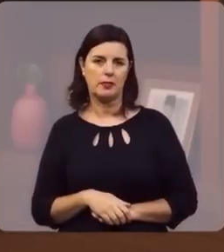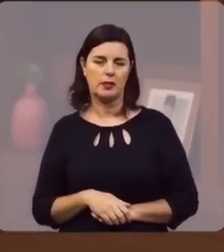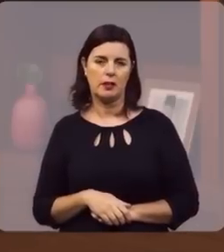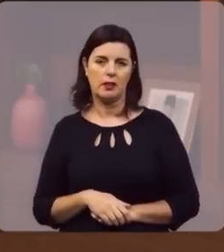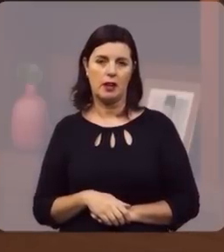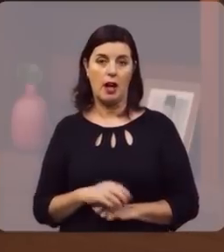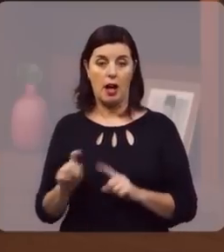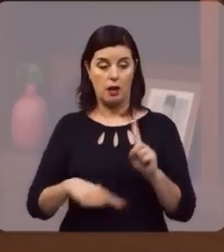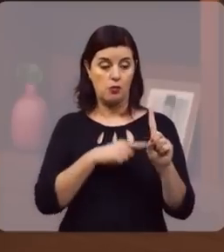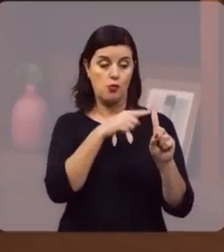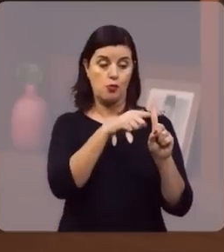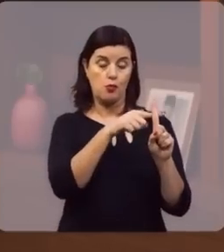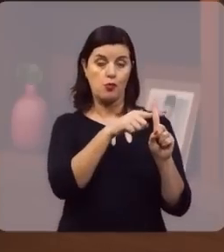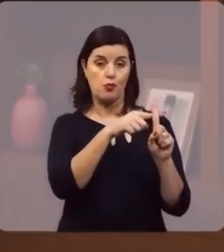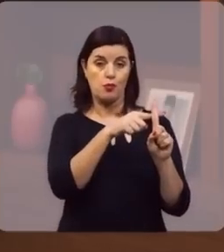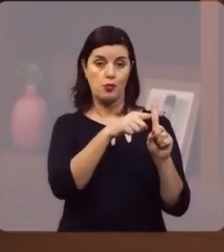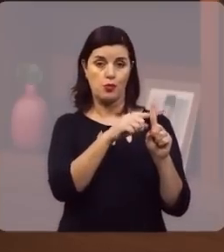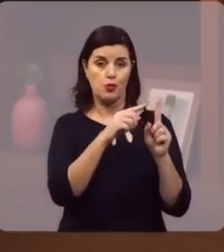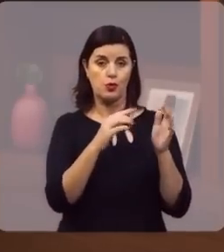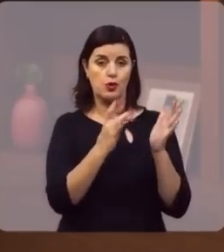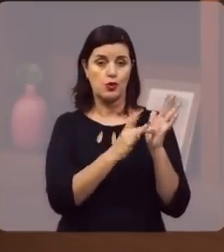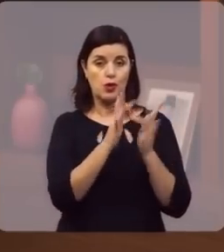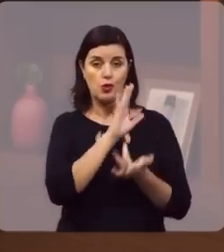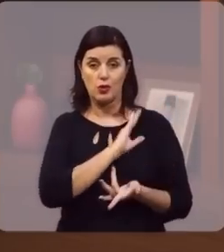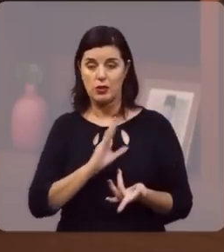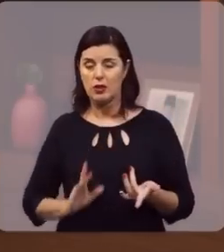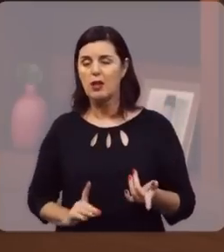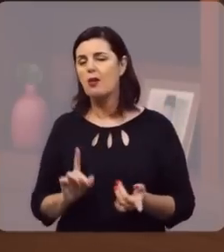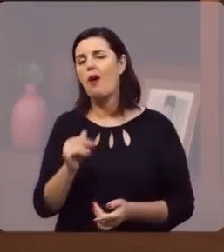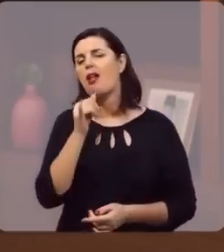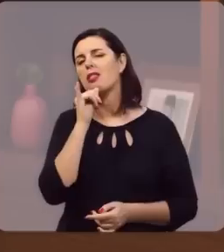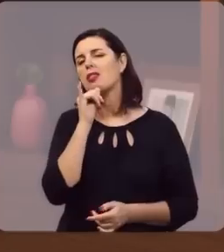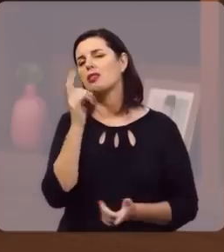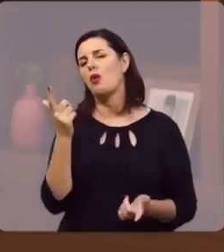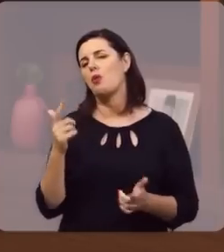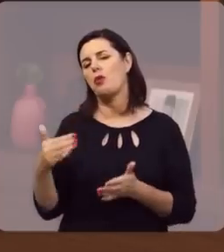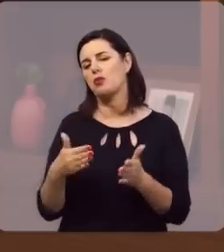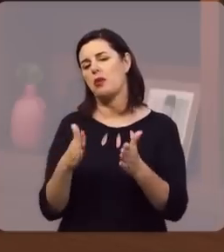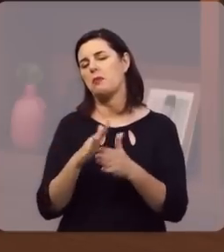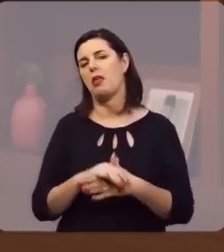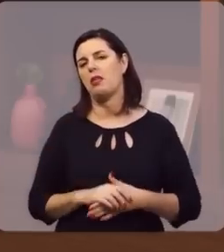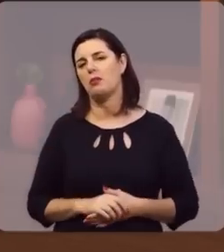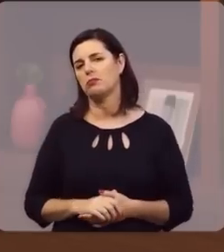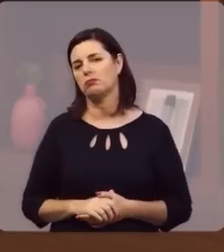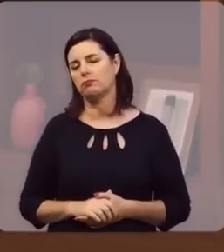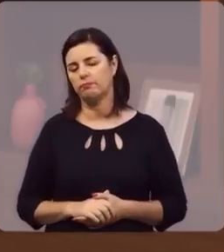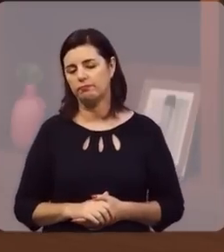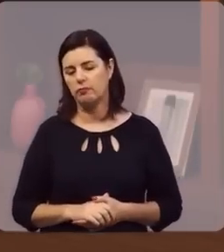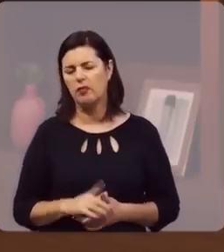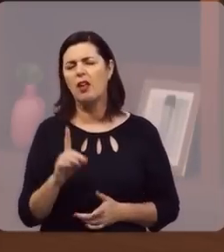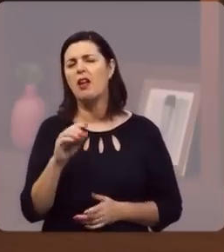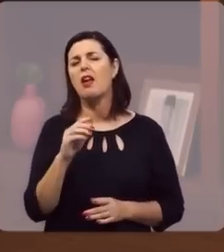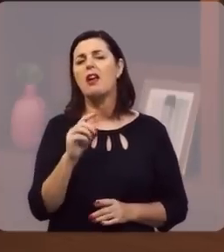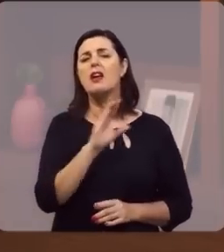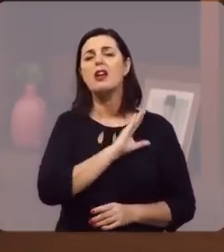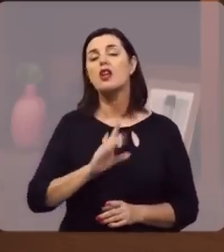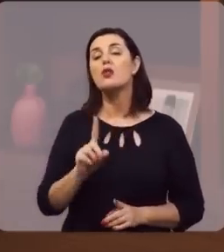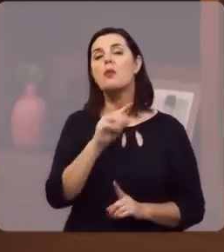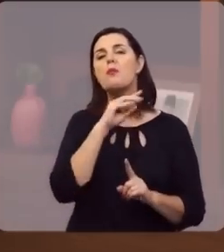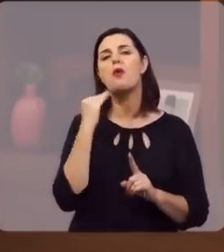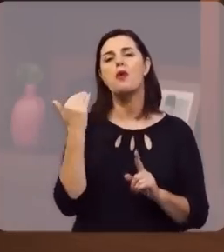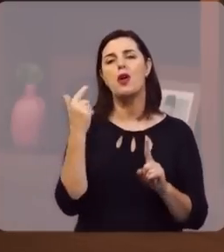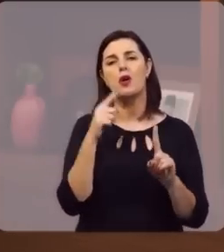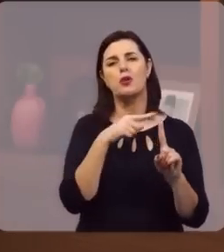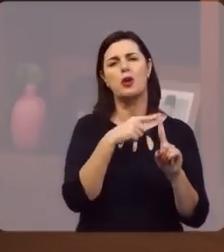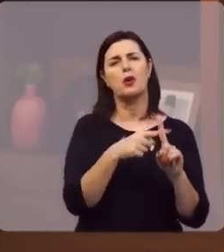e a cruz antes de Cristo não foi um acidente de percurso o Cristo morreu